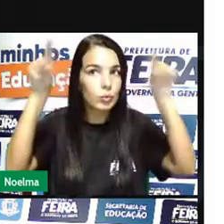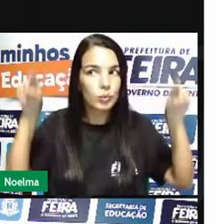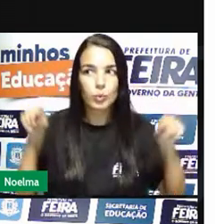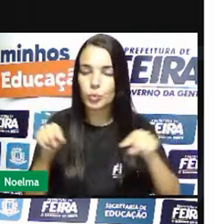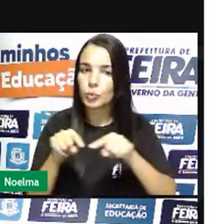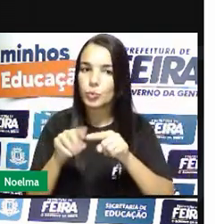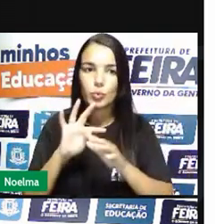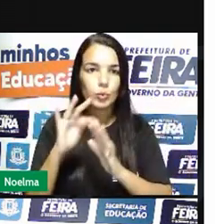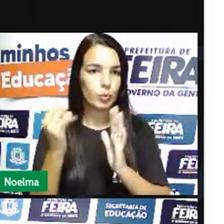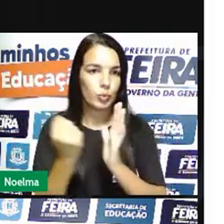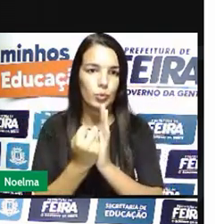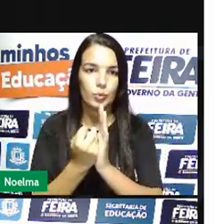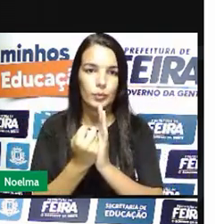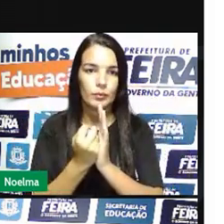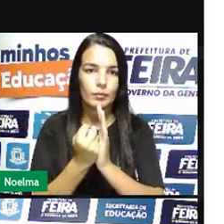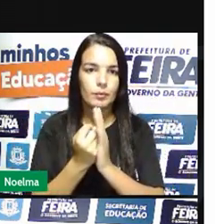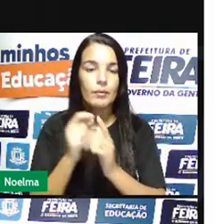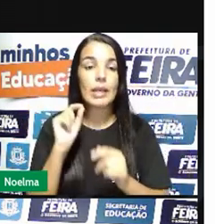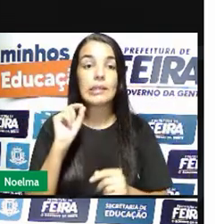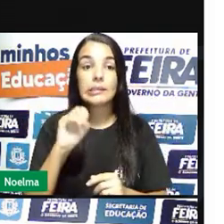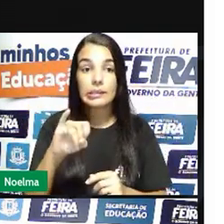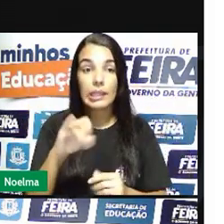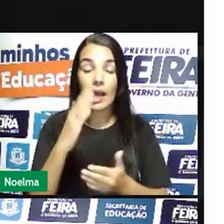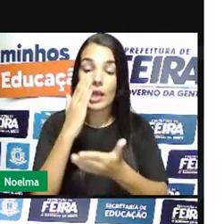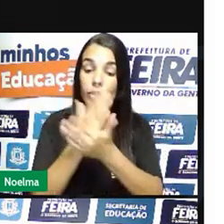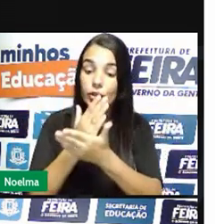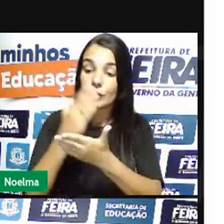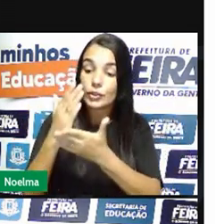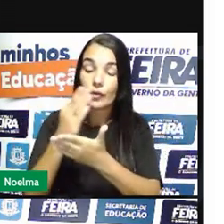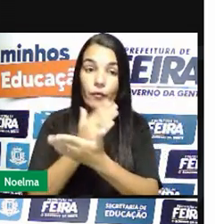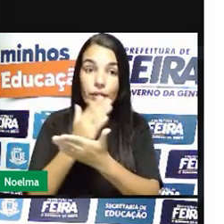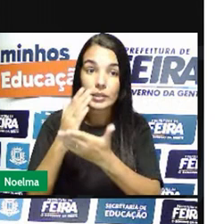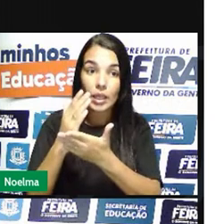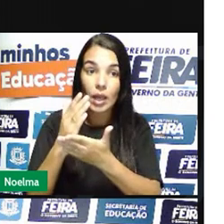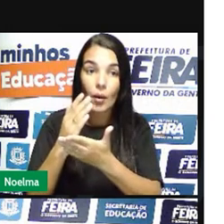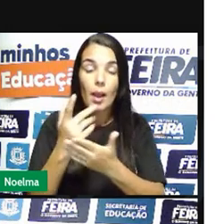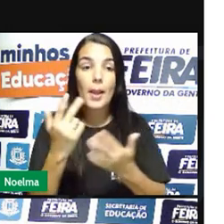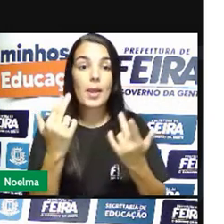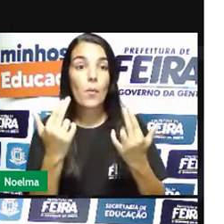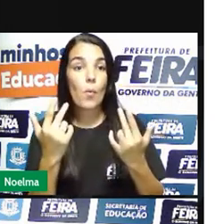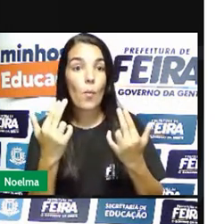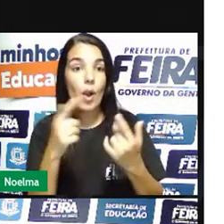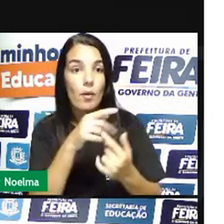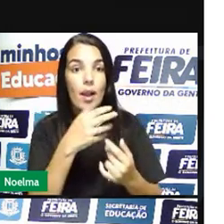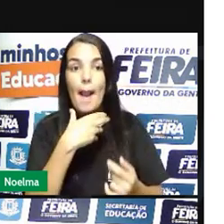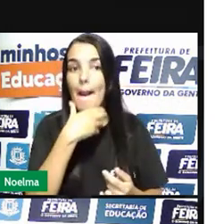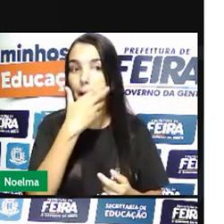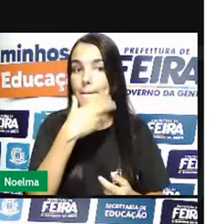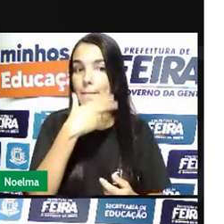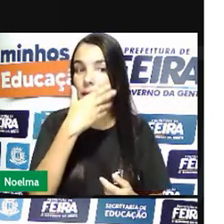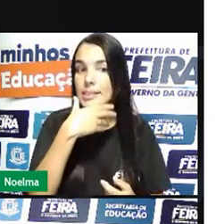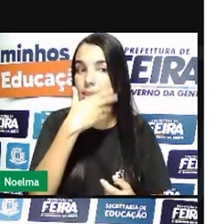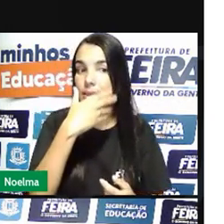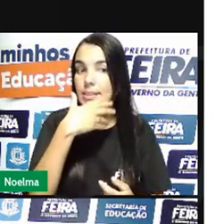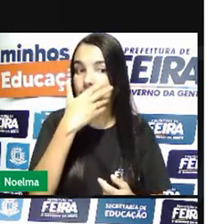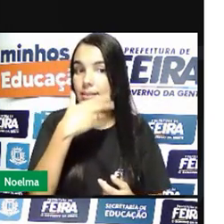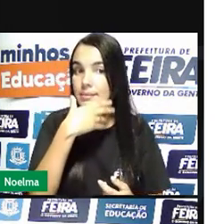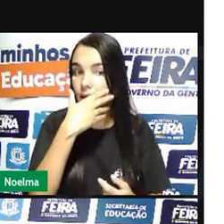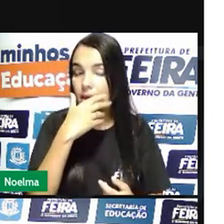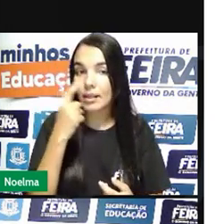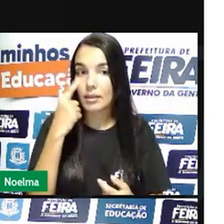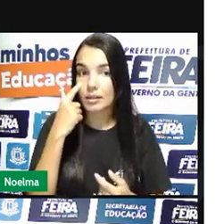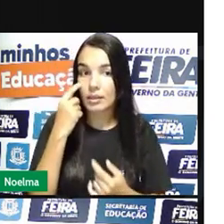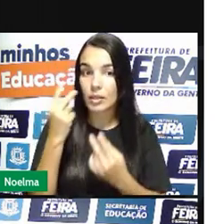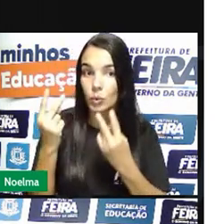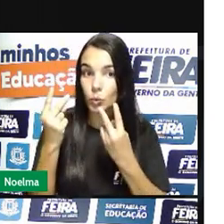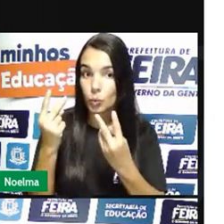inteiro é a divisão desse todo em partes iguais porque a próprias aqui com a maçã cá pro